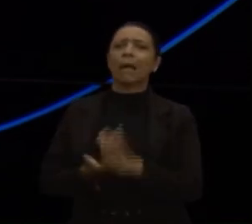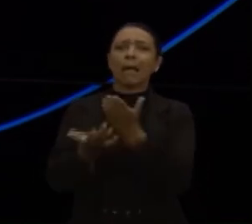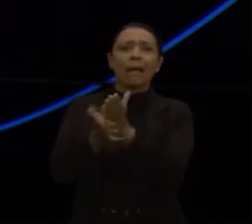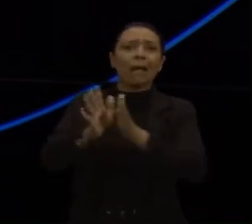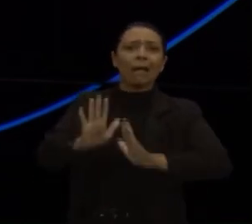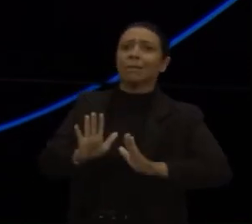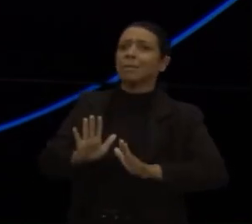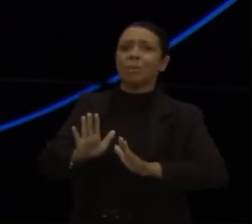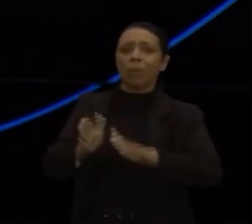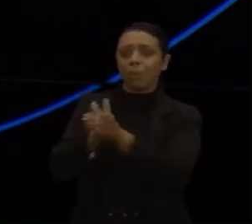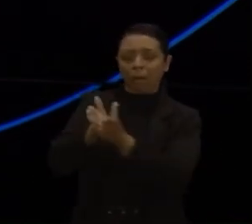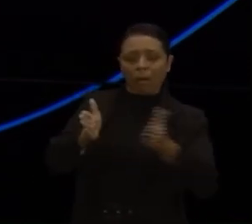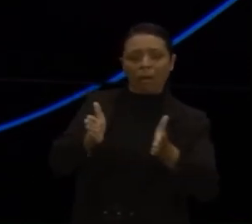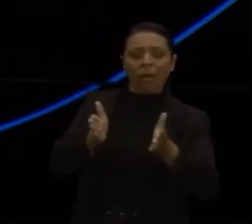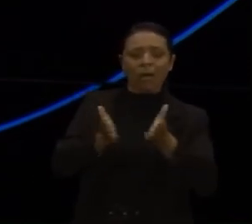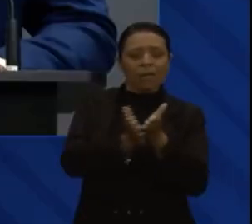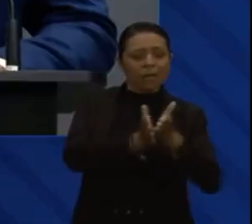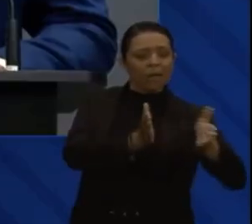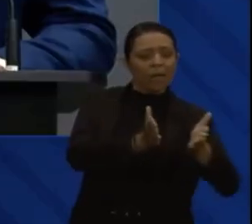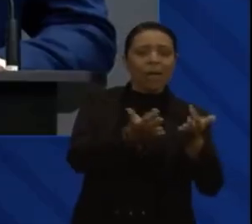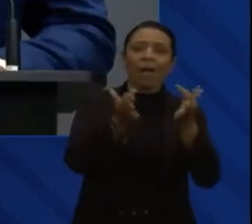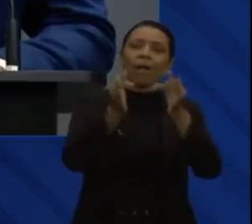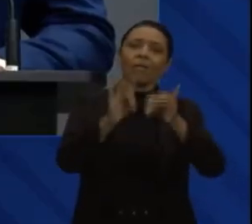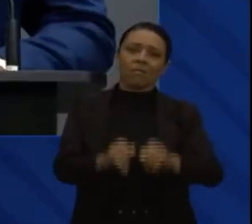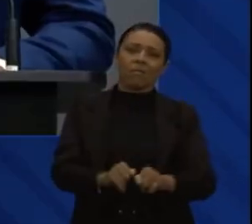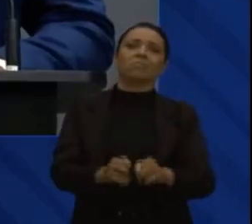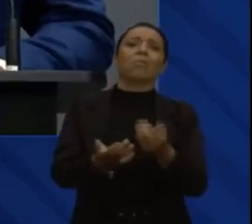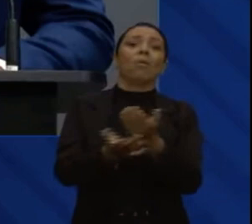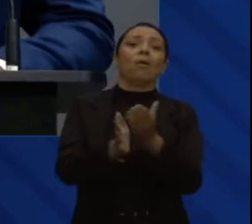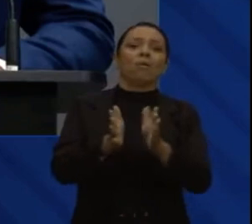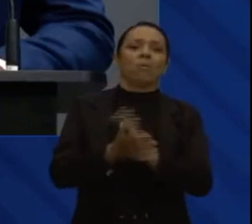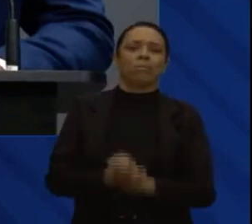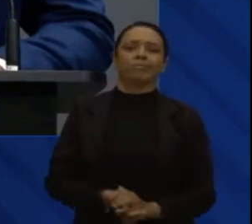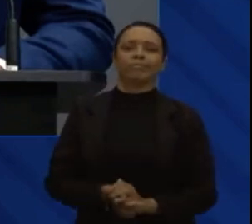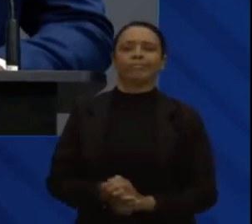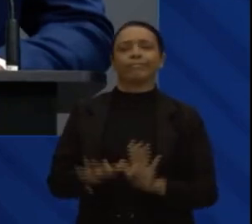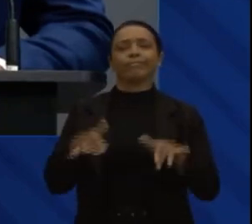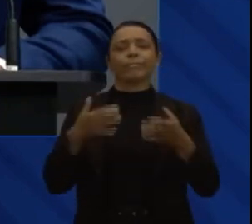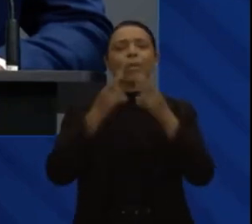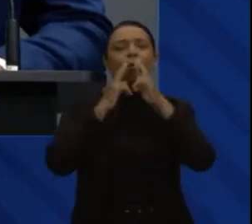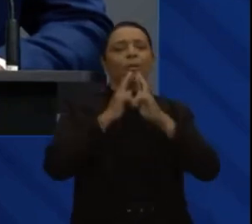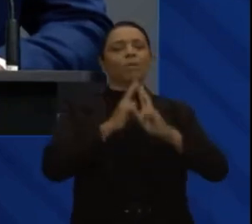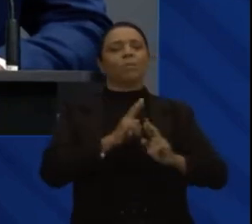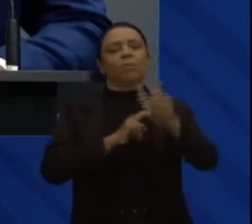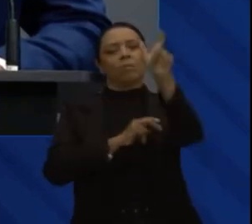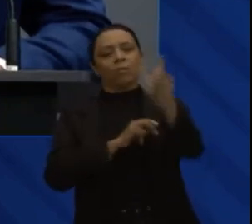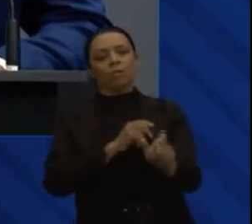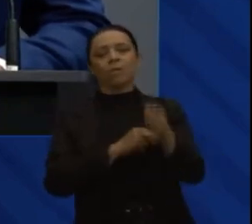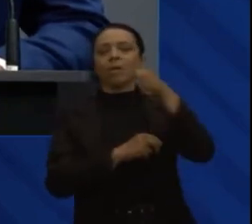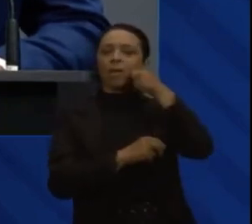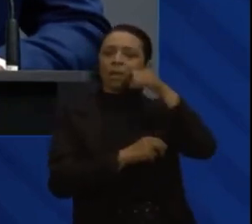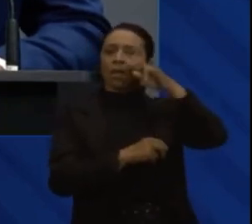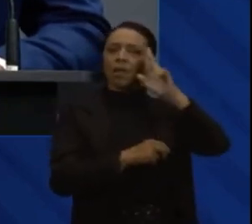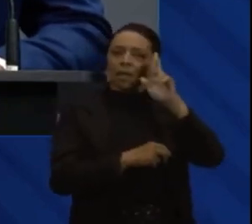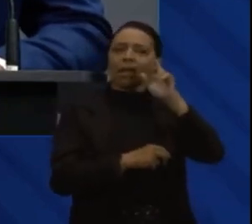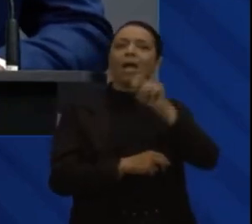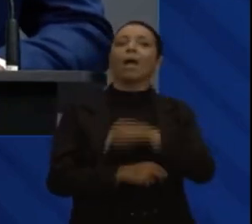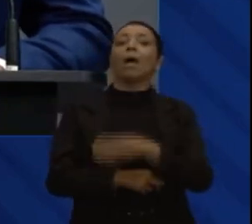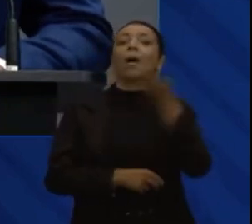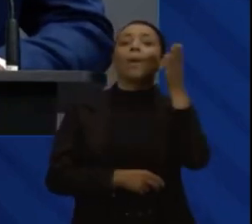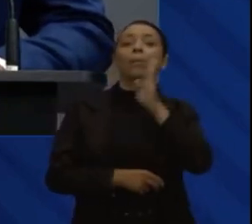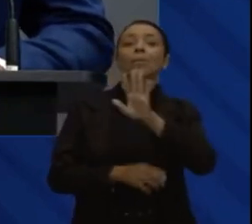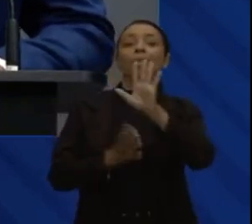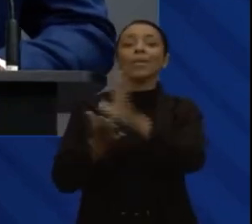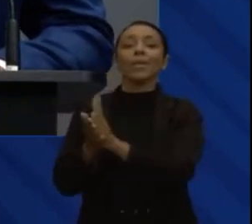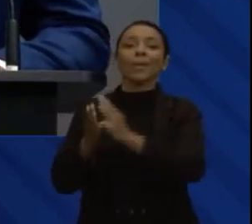a você candidato André que essa E e essa atual gestão inclusive o prefeito Bruno tem copiado no meu plano